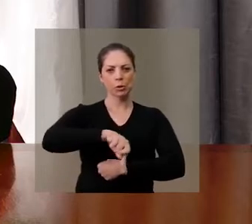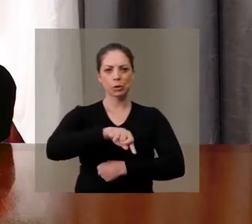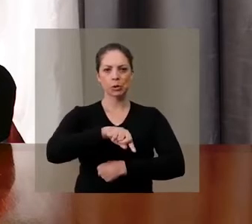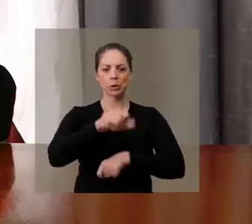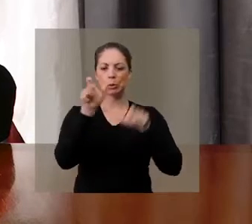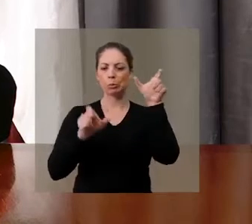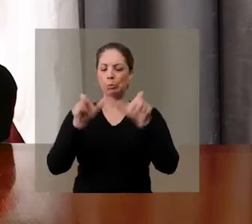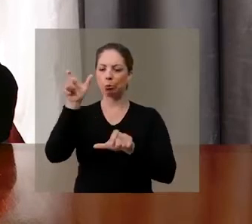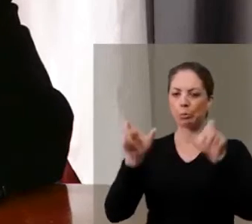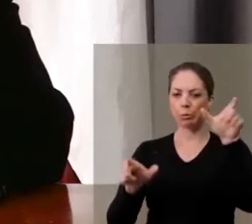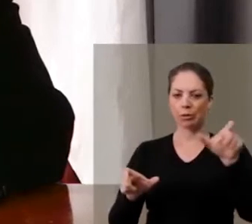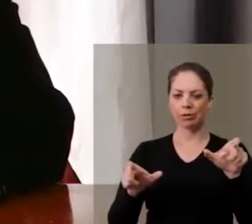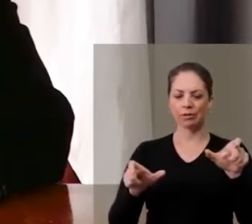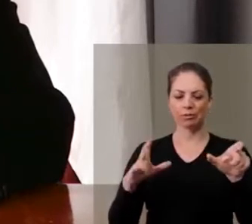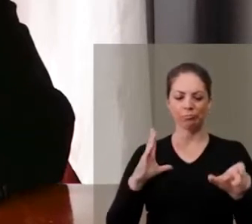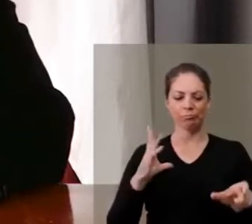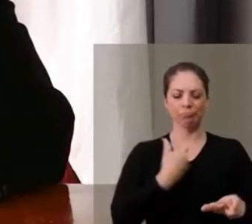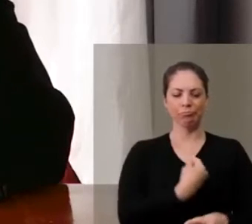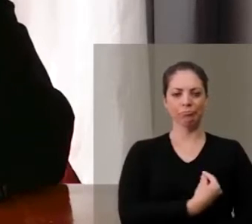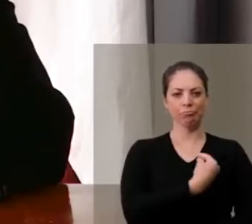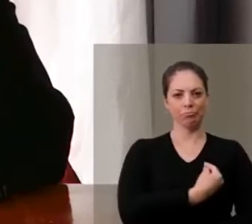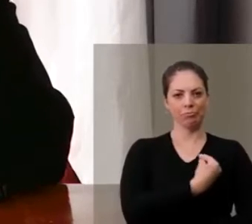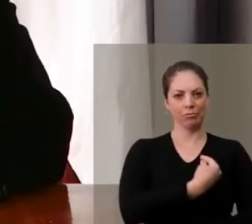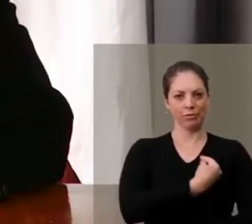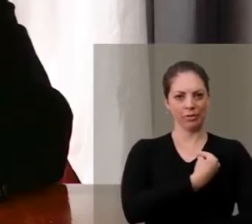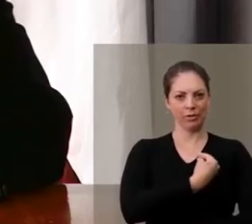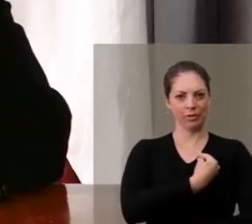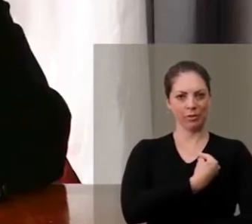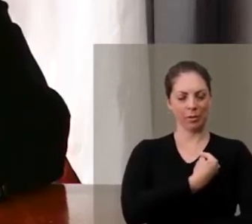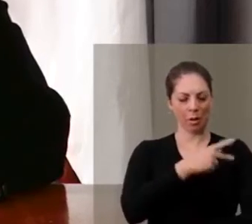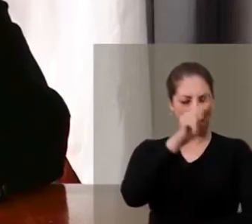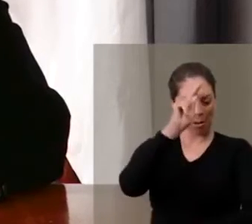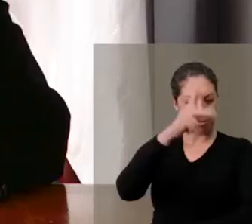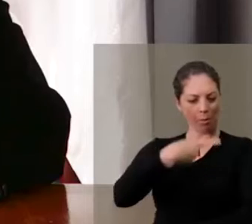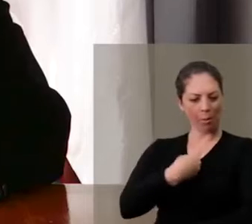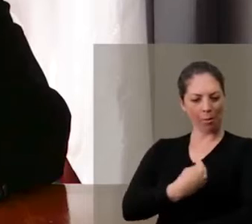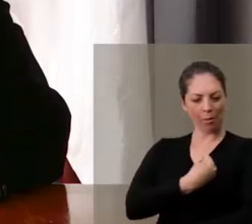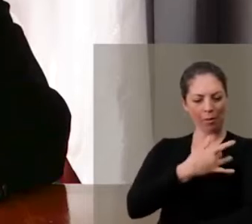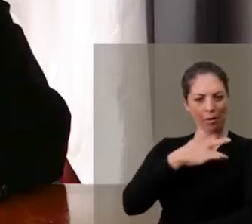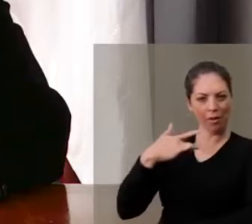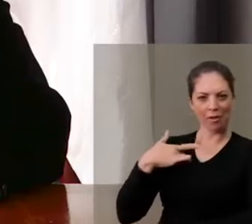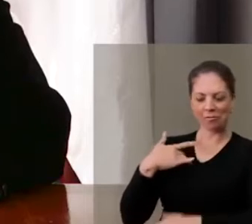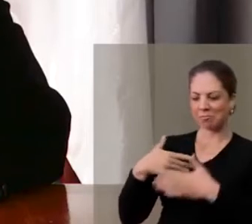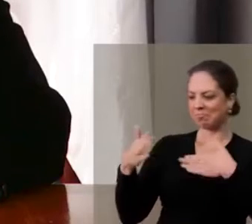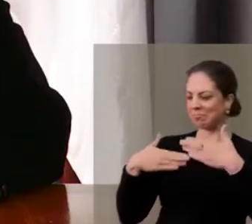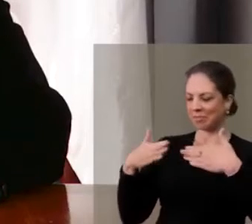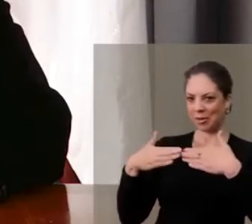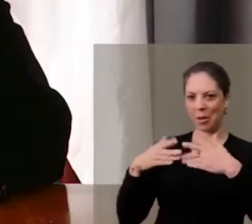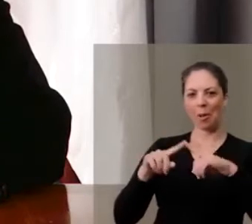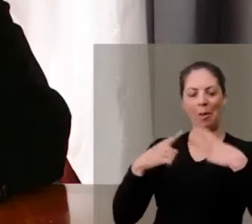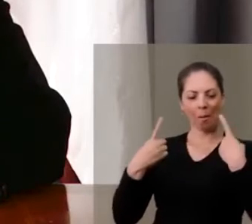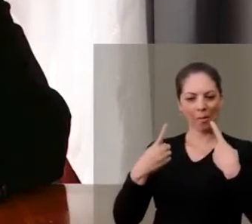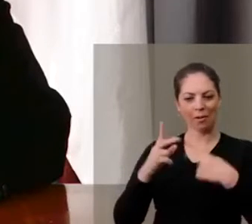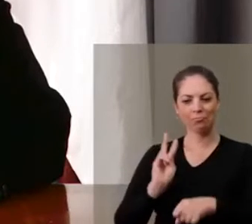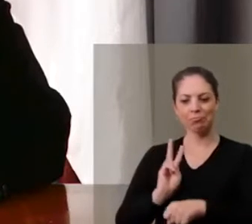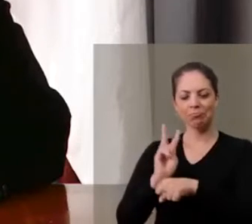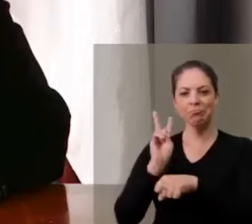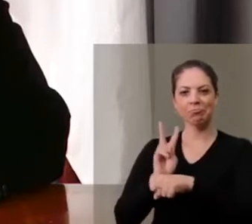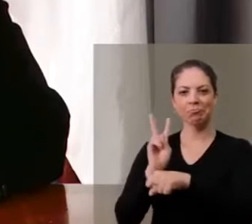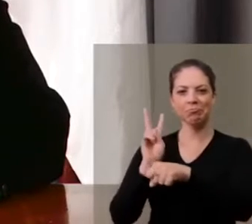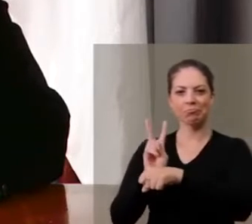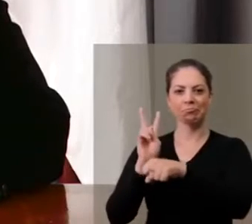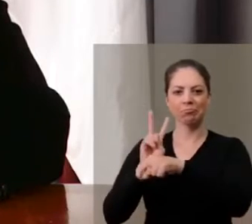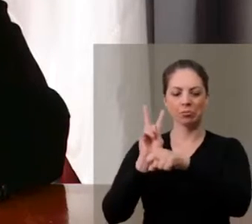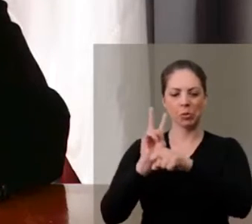de novo coronavírus e a necessidade de otimizar os serviços prestados à população, inclusive no atendimento